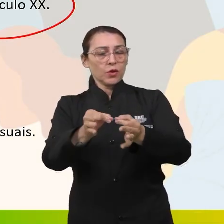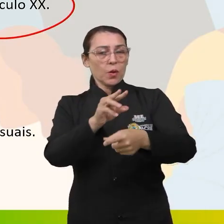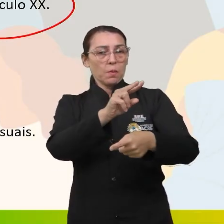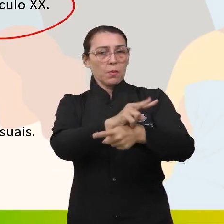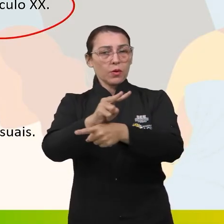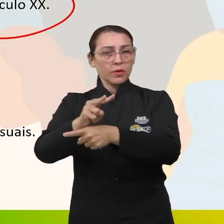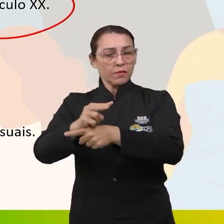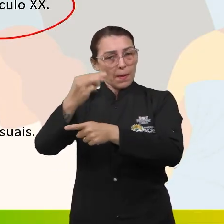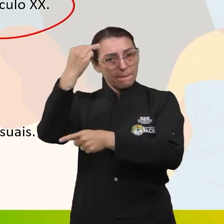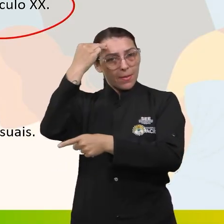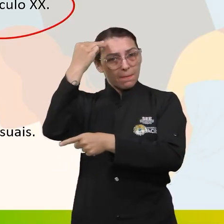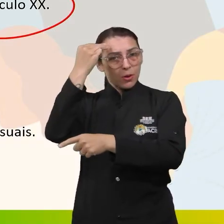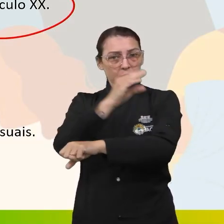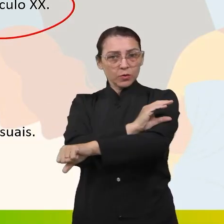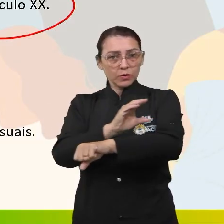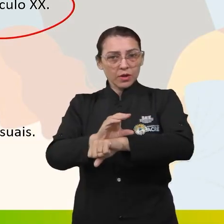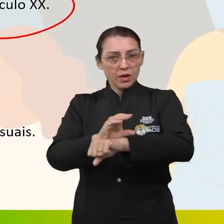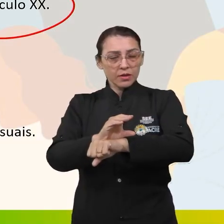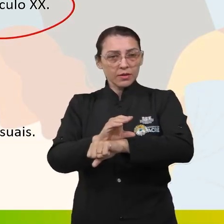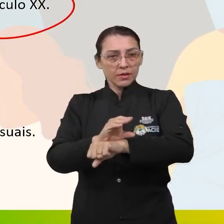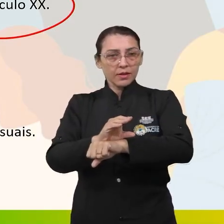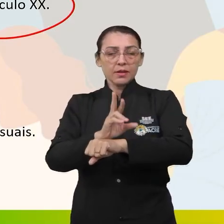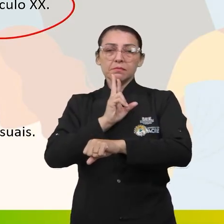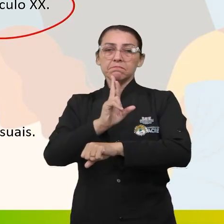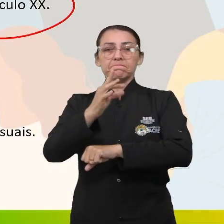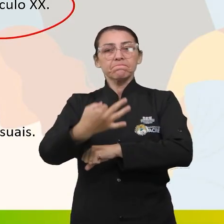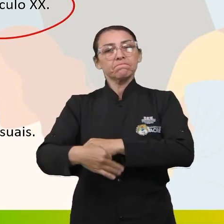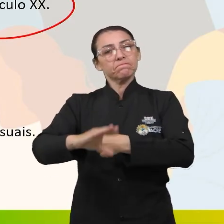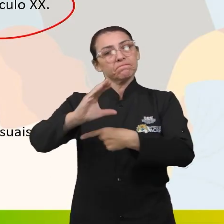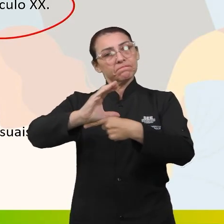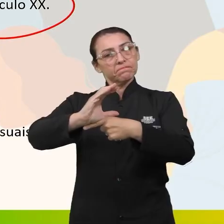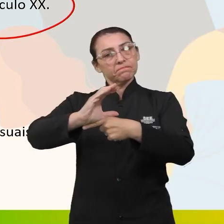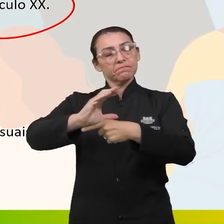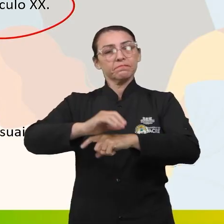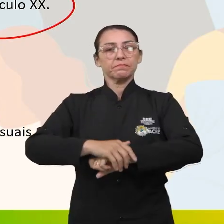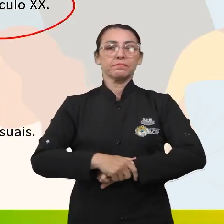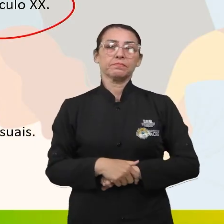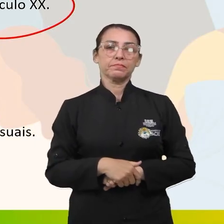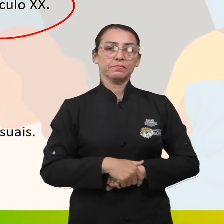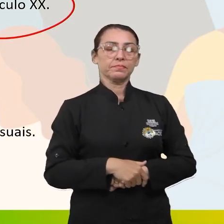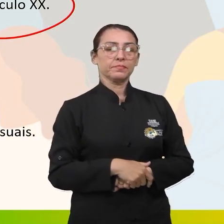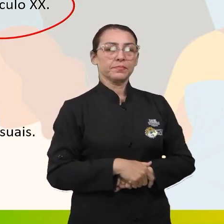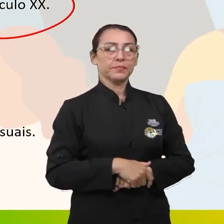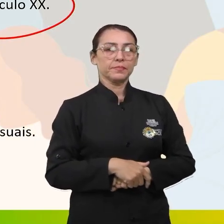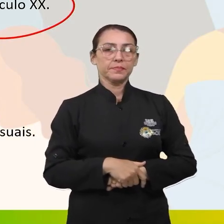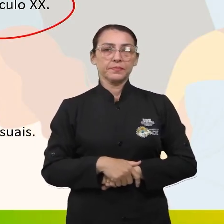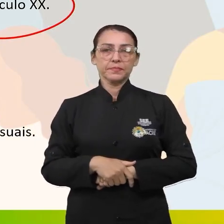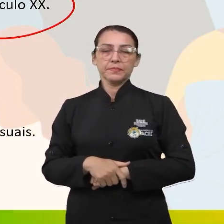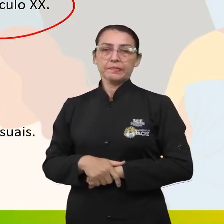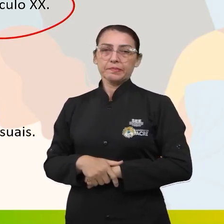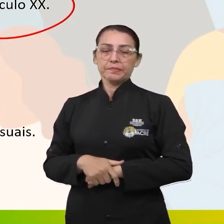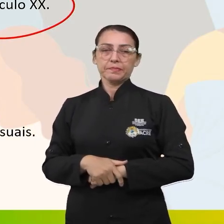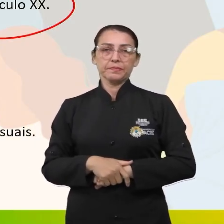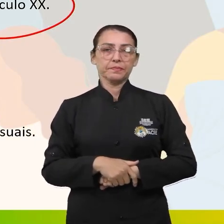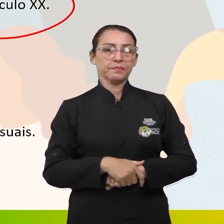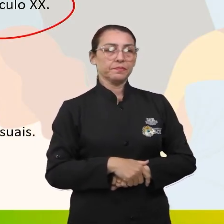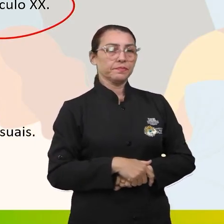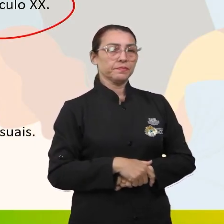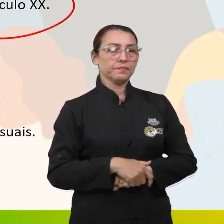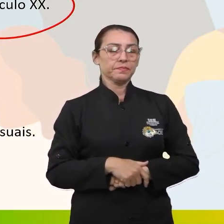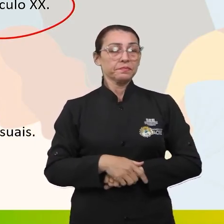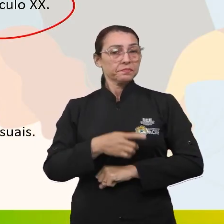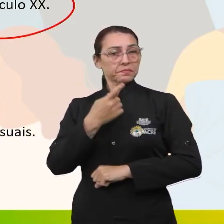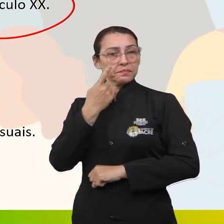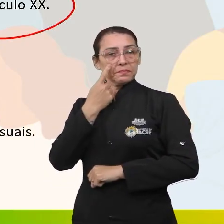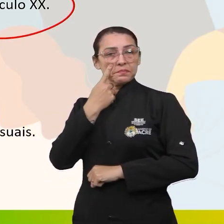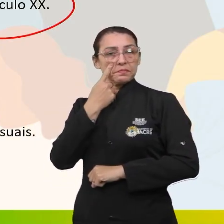preservar memórias. Então, a opção correta será a letra C. Vamos só